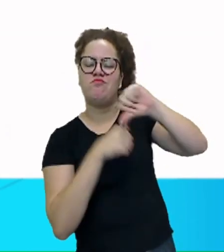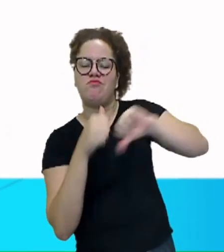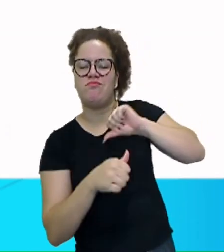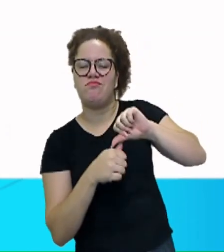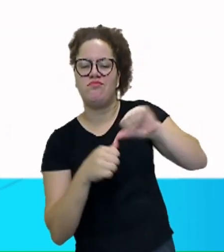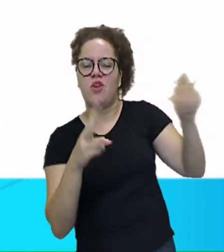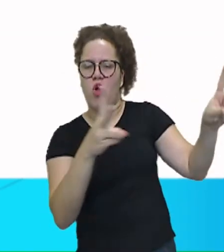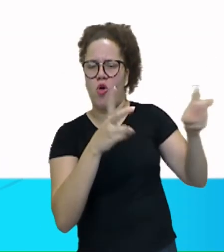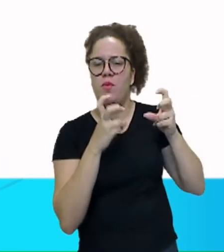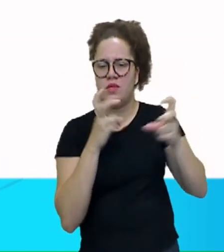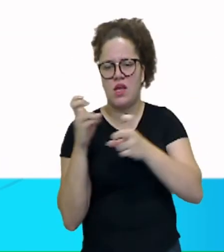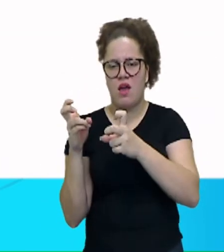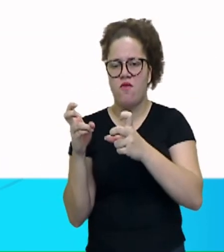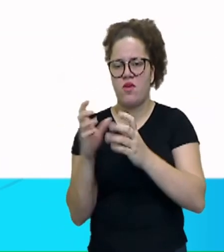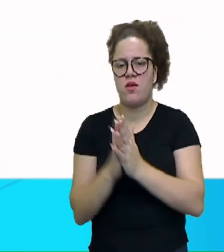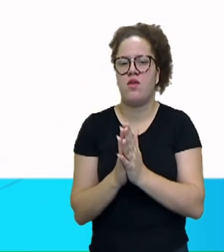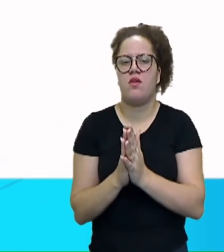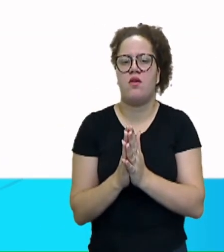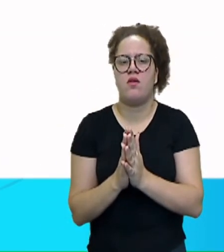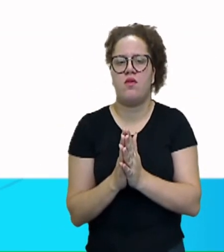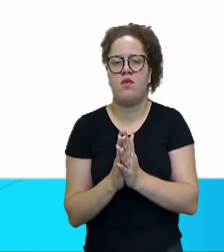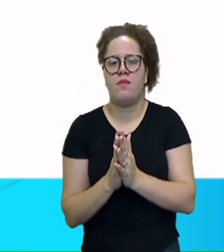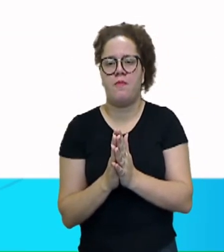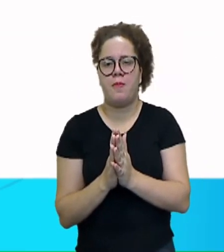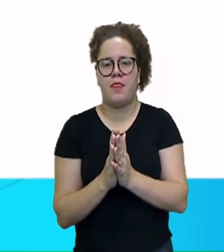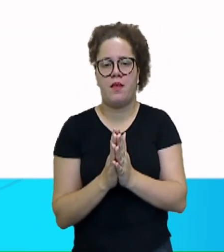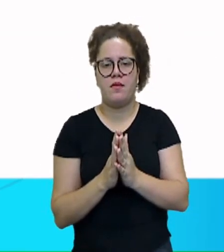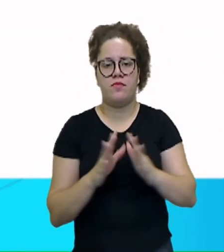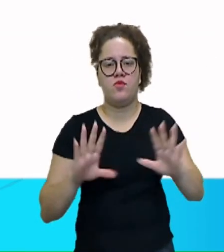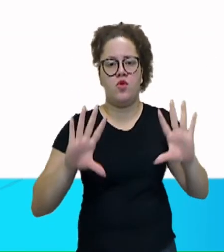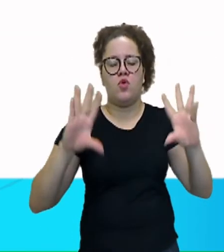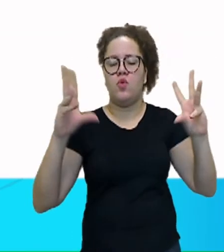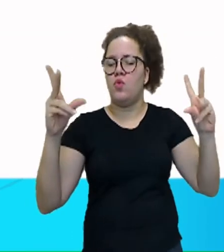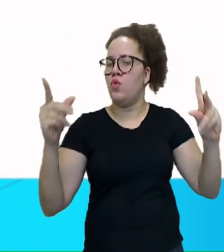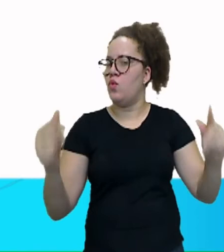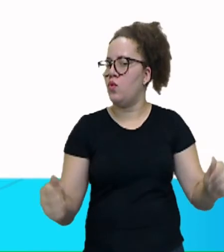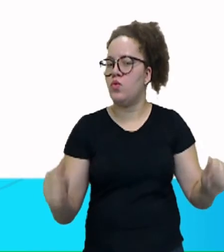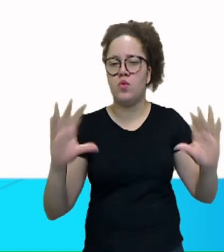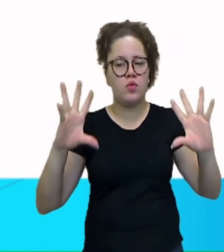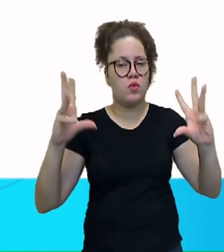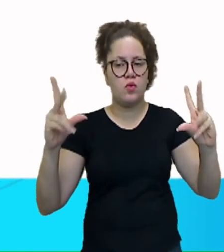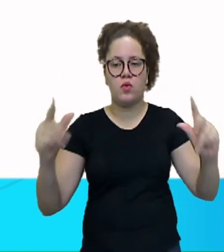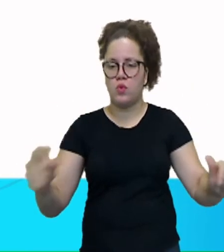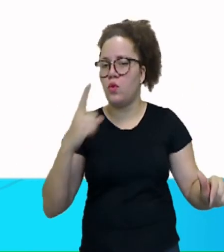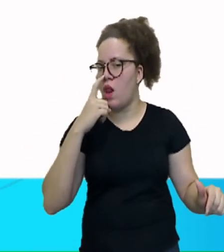Observe agora, veja que em volta, todos são materiais reciclados.